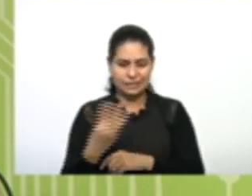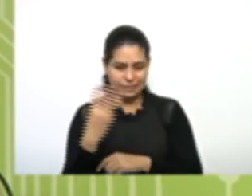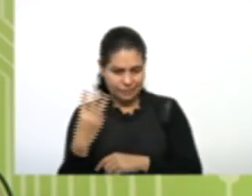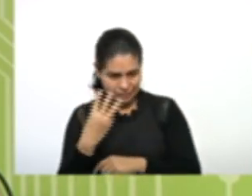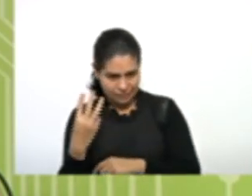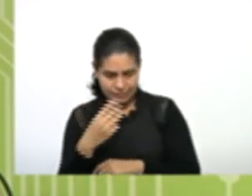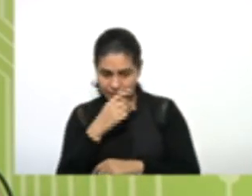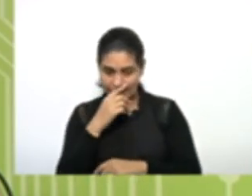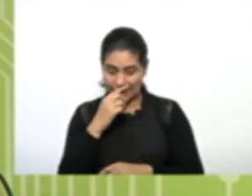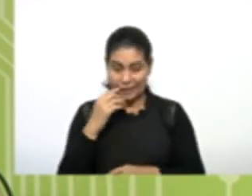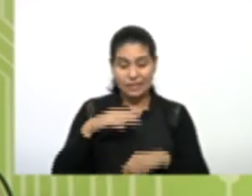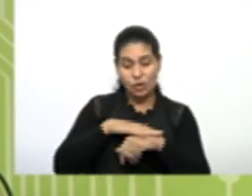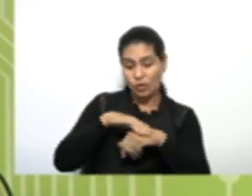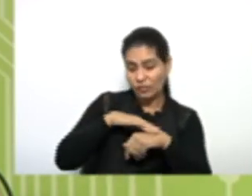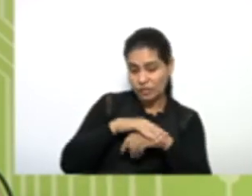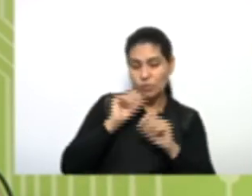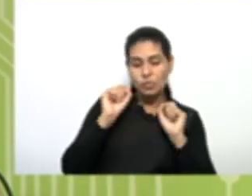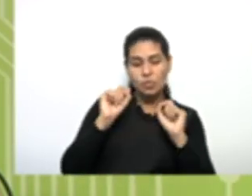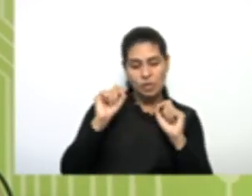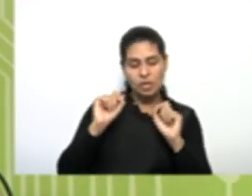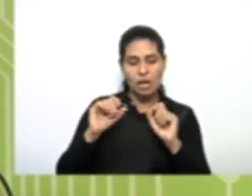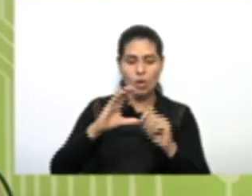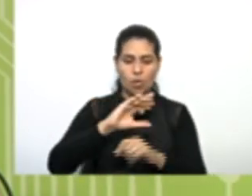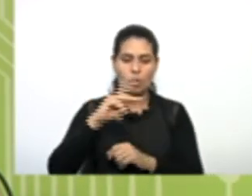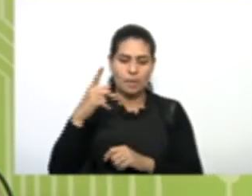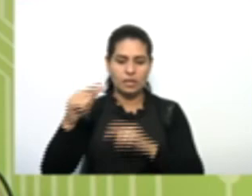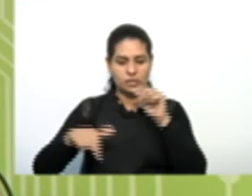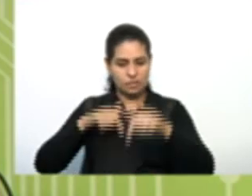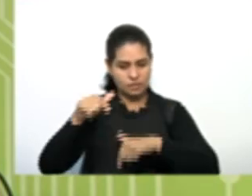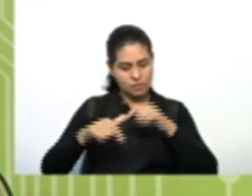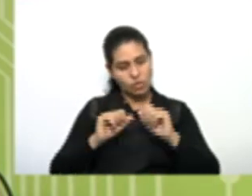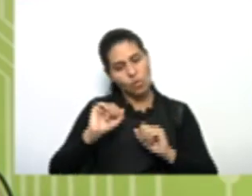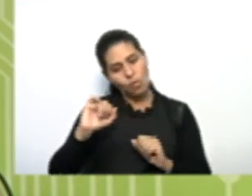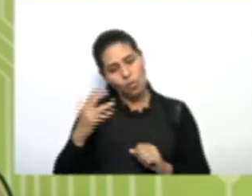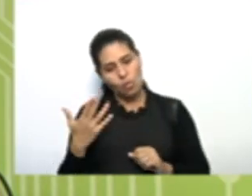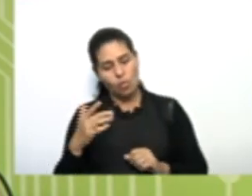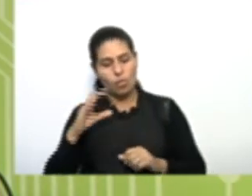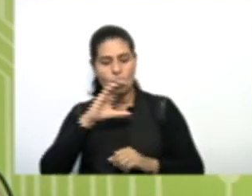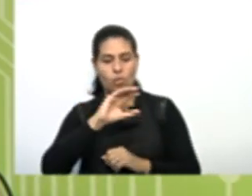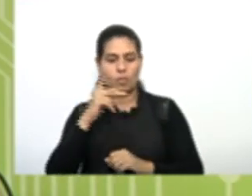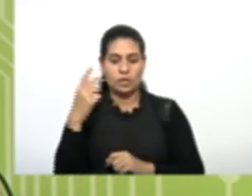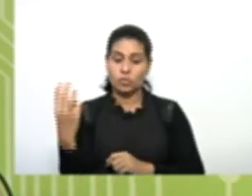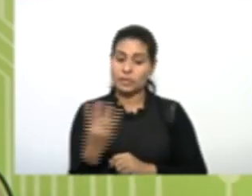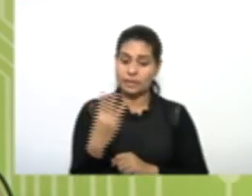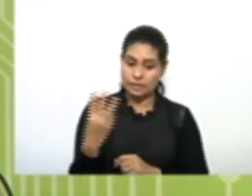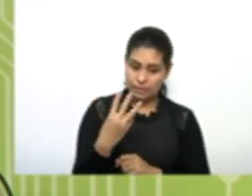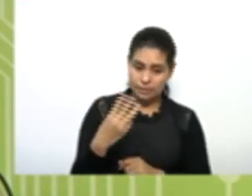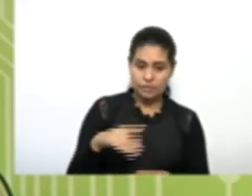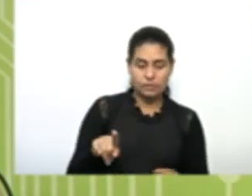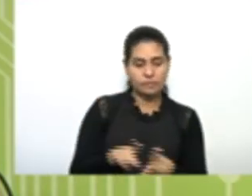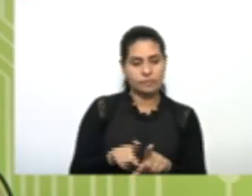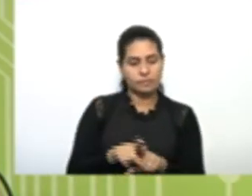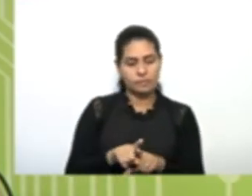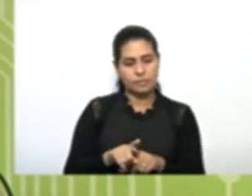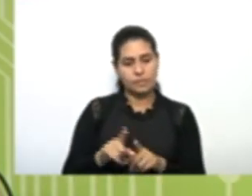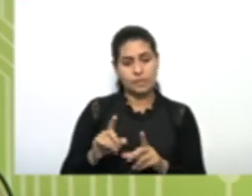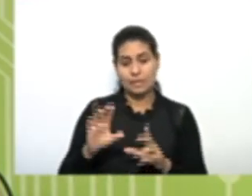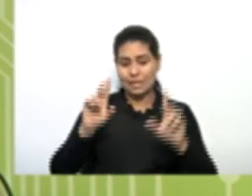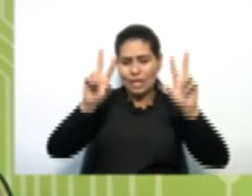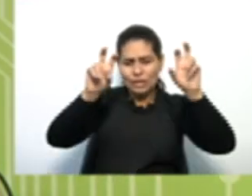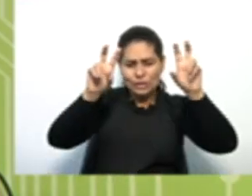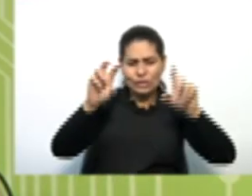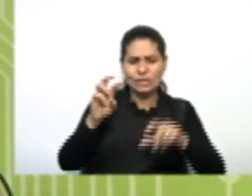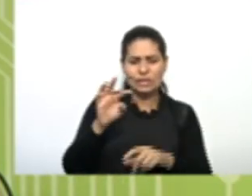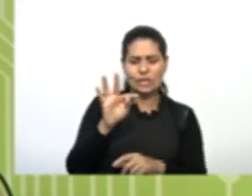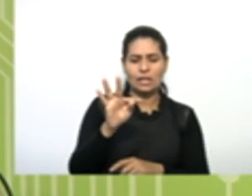terceirização, essa discussão entre o que é, por exemplo, uma cooperativa de trabalho, o que é uma terceirização. Esse assunto de terceirização é um